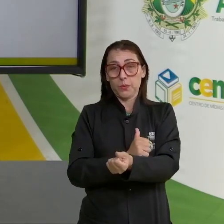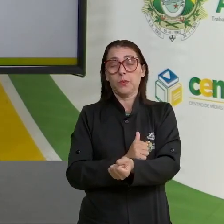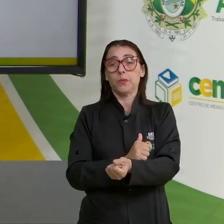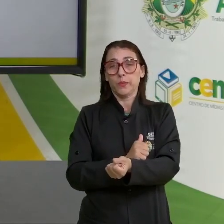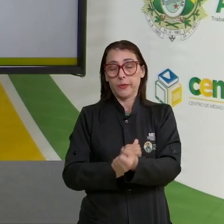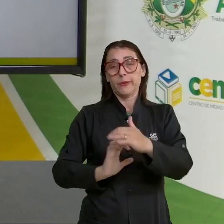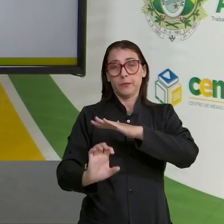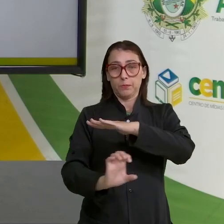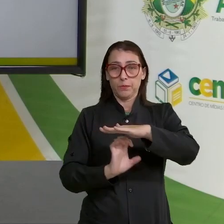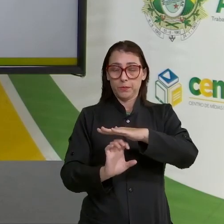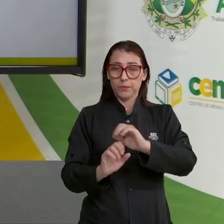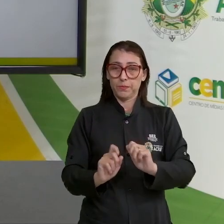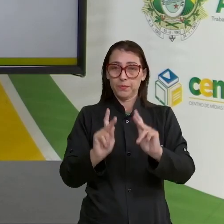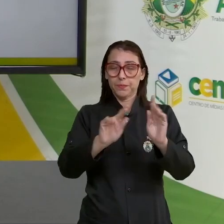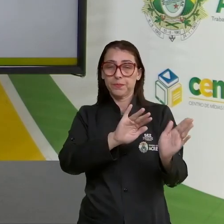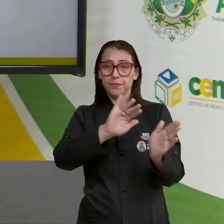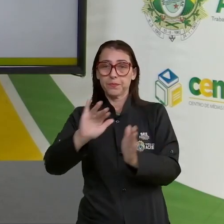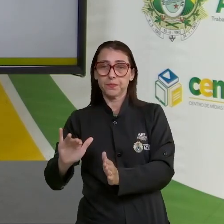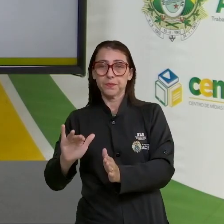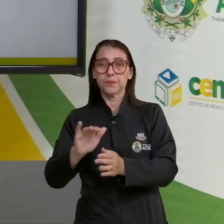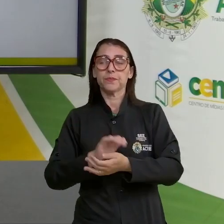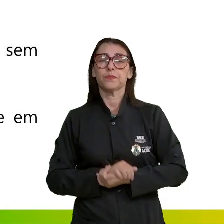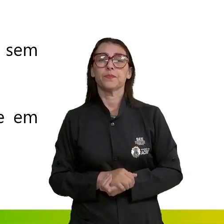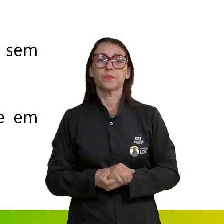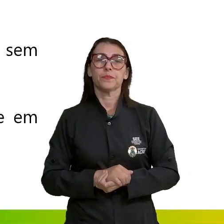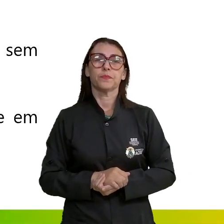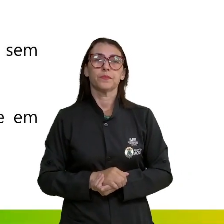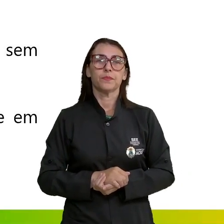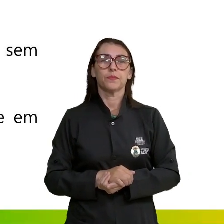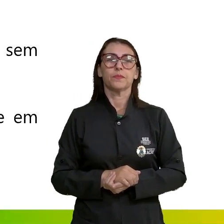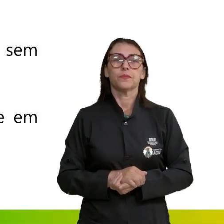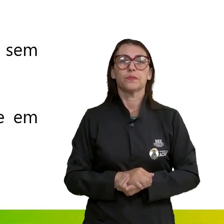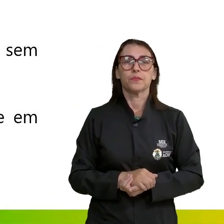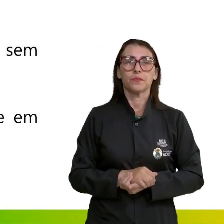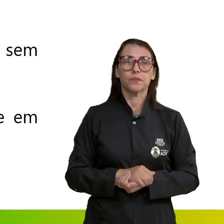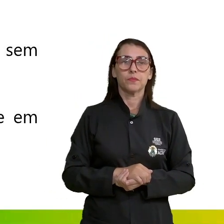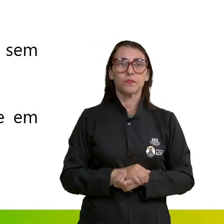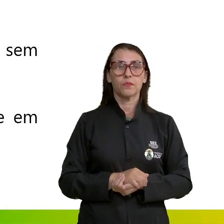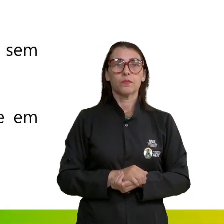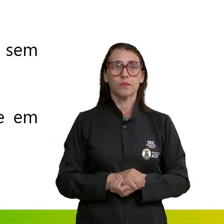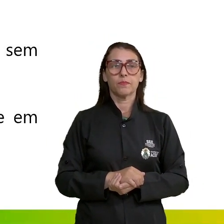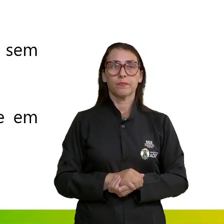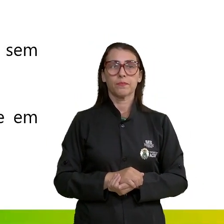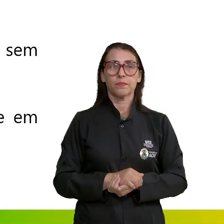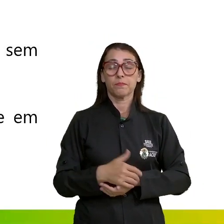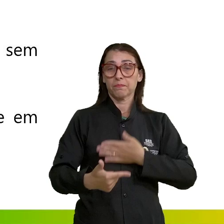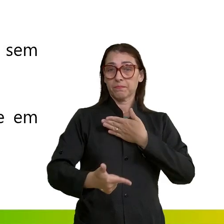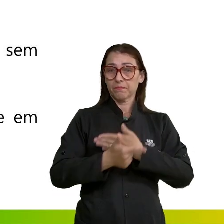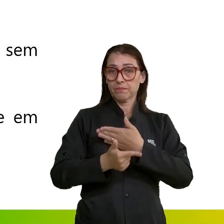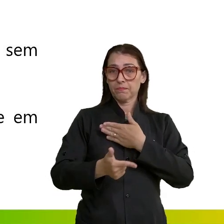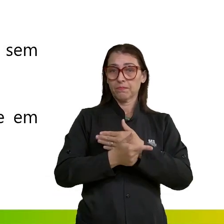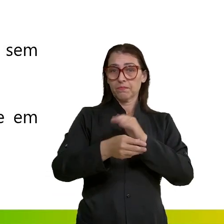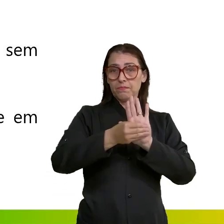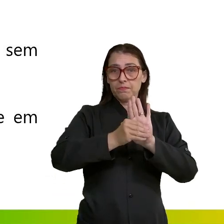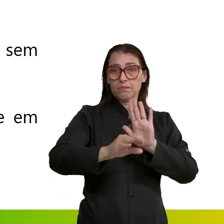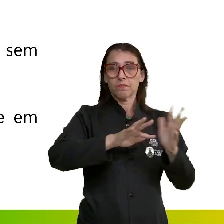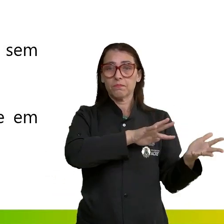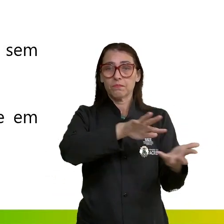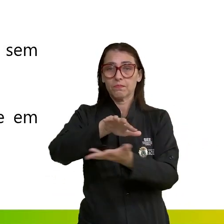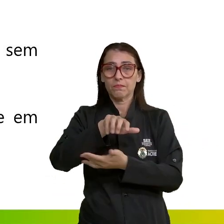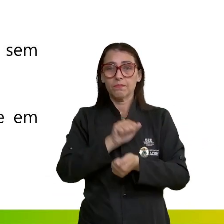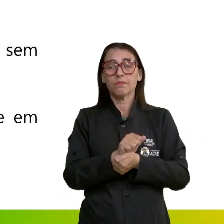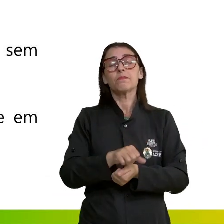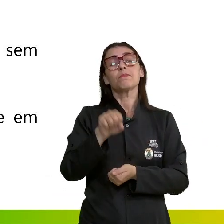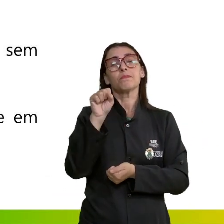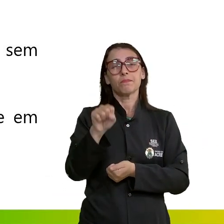grandes empresas, ok? Vamos lá então, continuando. Aqui entra o papel da mídia global. Sim,